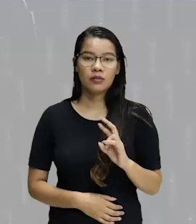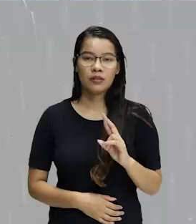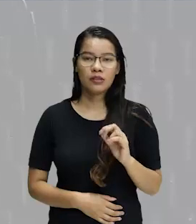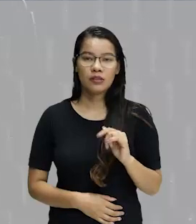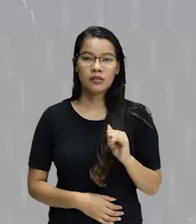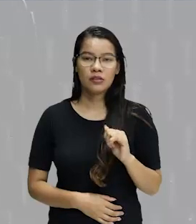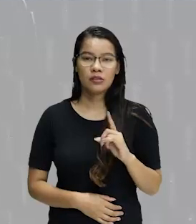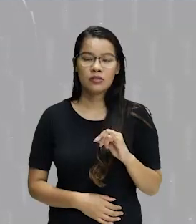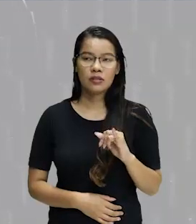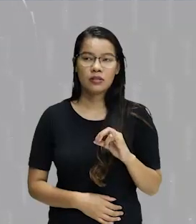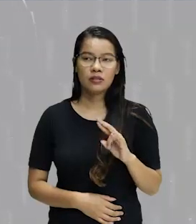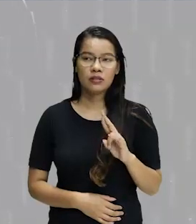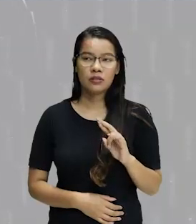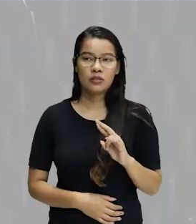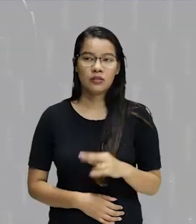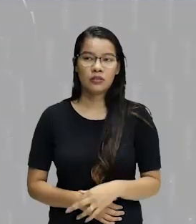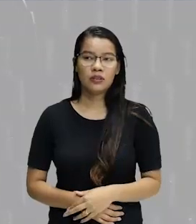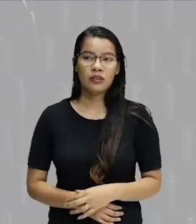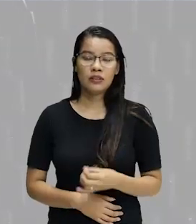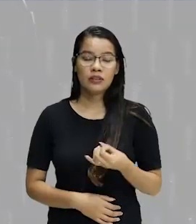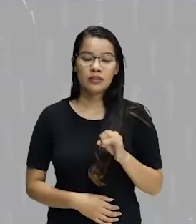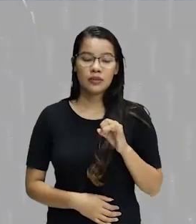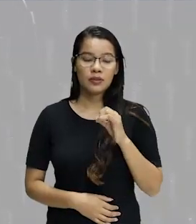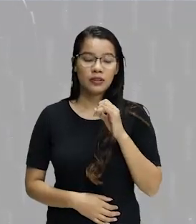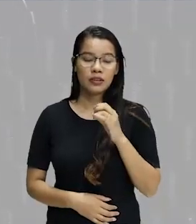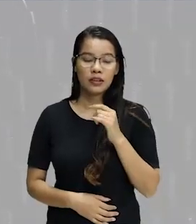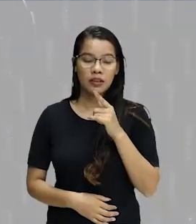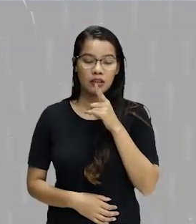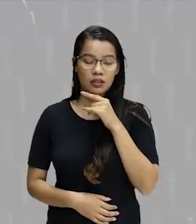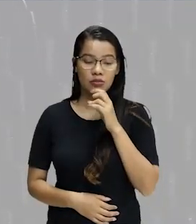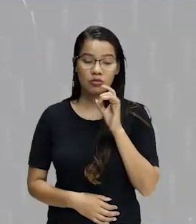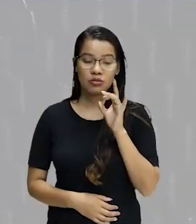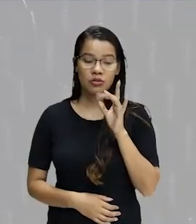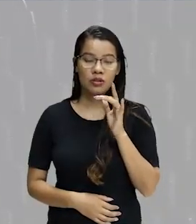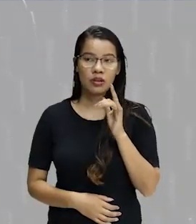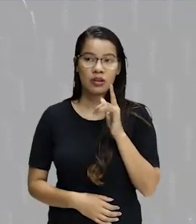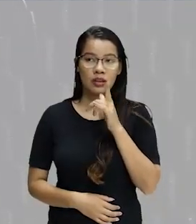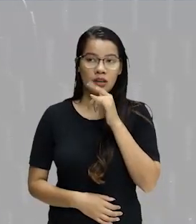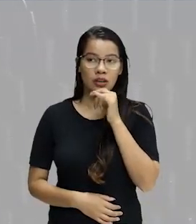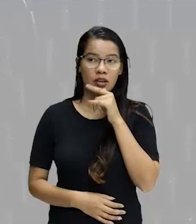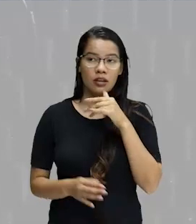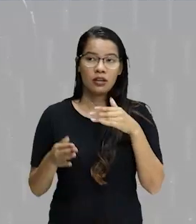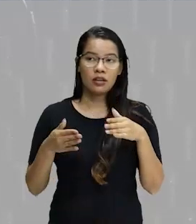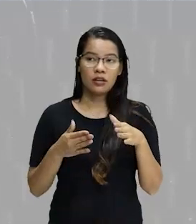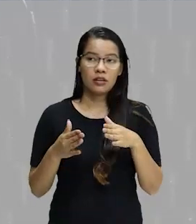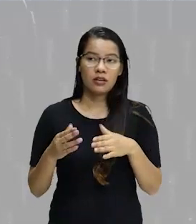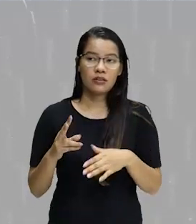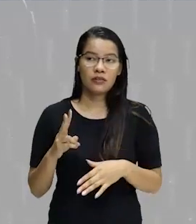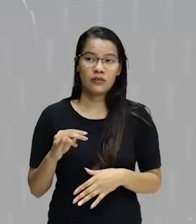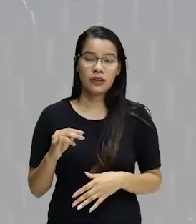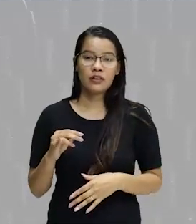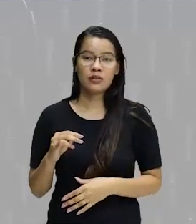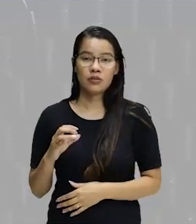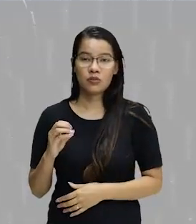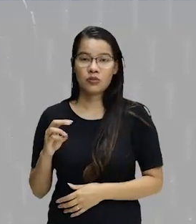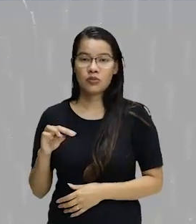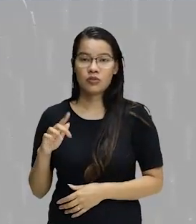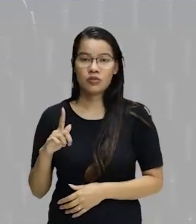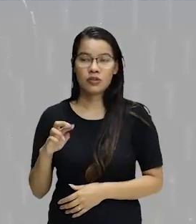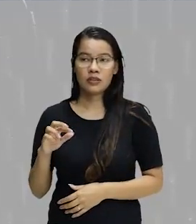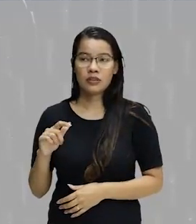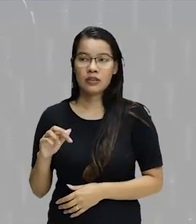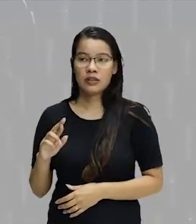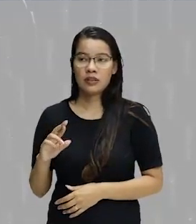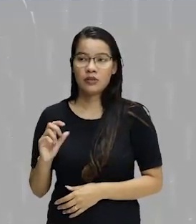radiador, se aquele líquido radiador fosse apenas água, essa água iria congelar. Então, o